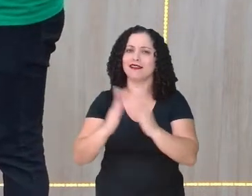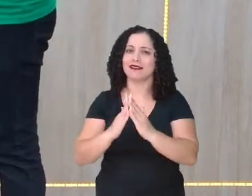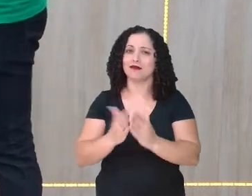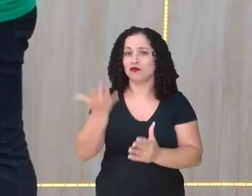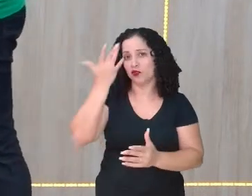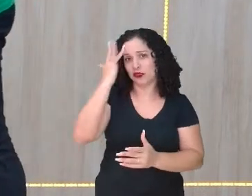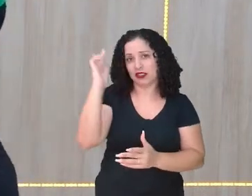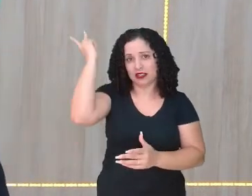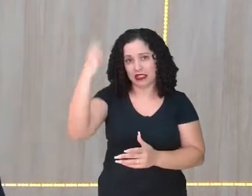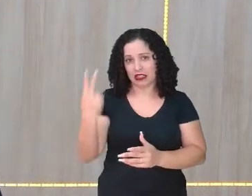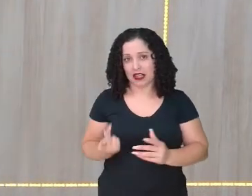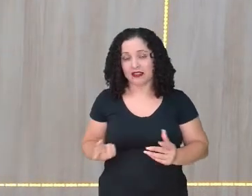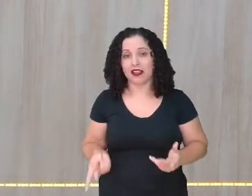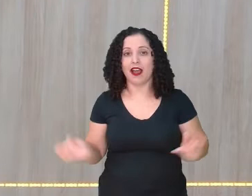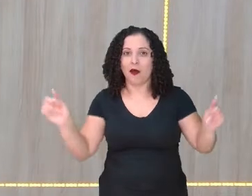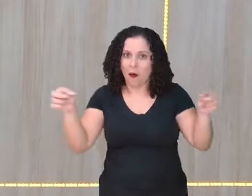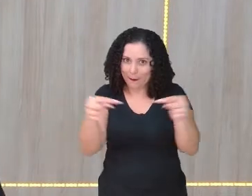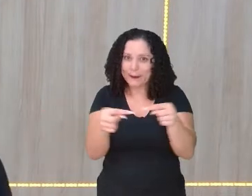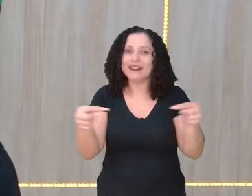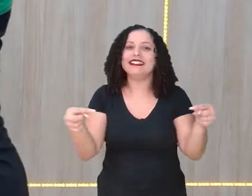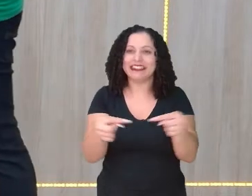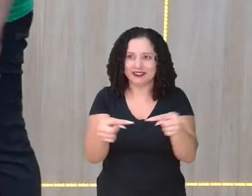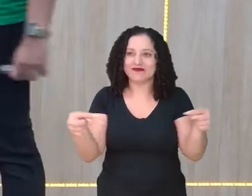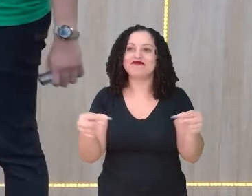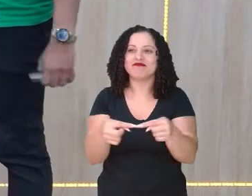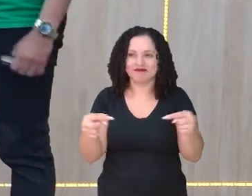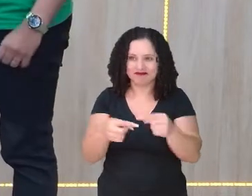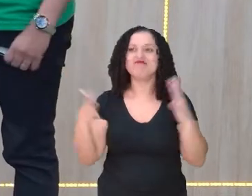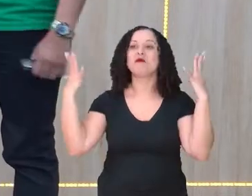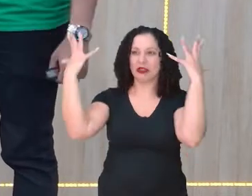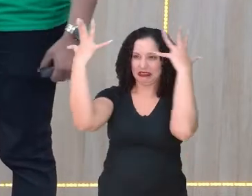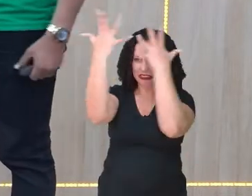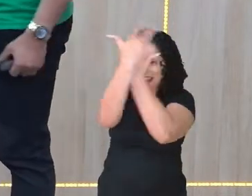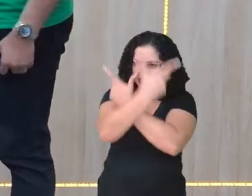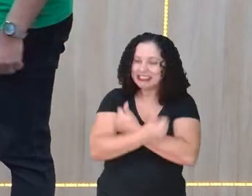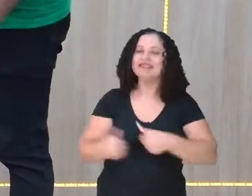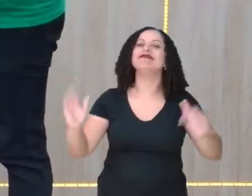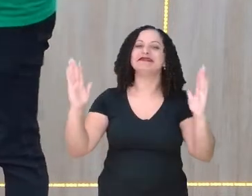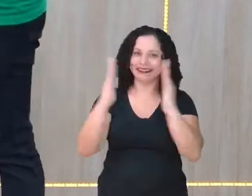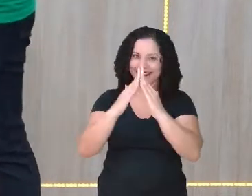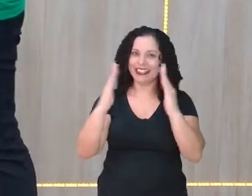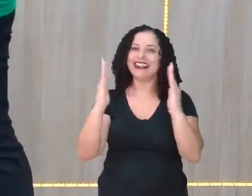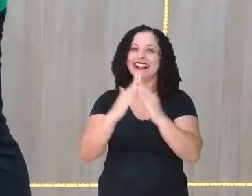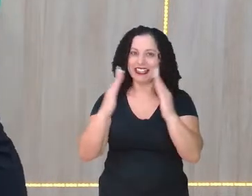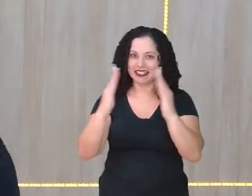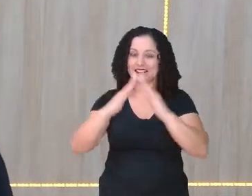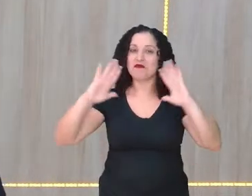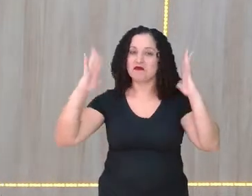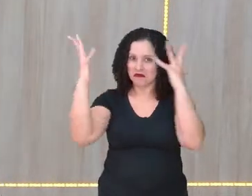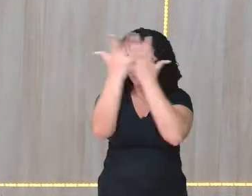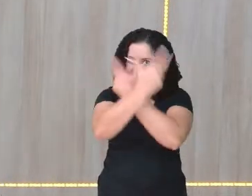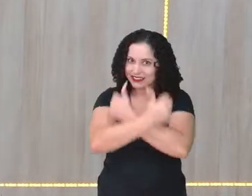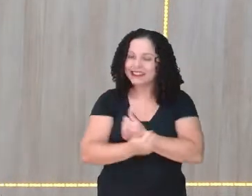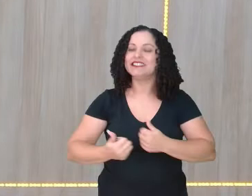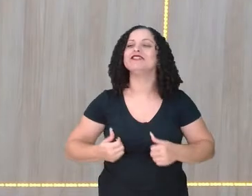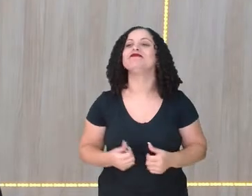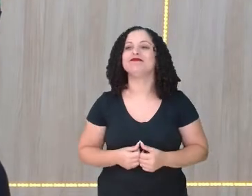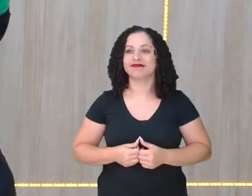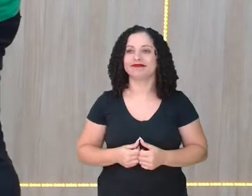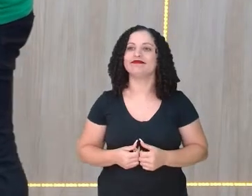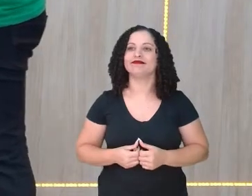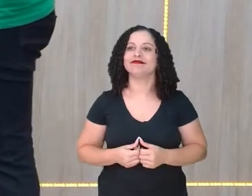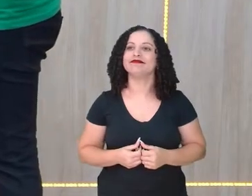concorda comigo, muito bonita, não é, Kézia? Olha para aqui um minutinho só, não é legal? Ó, a menina concordou comigo aqui, então eu tenho bom